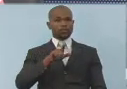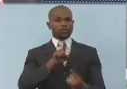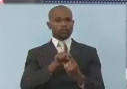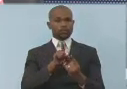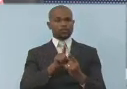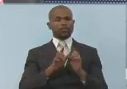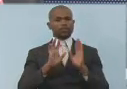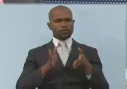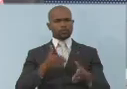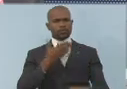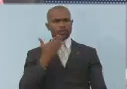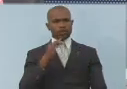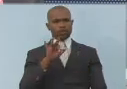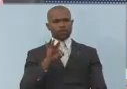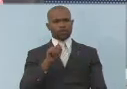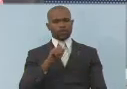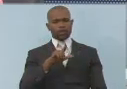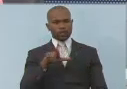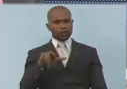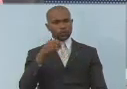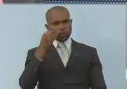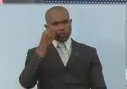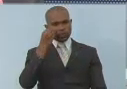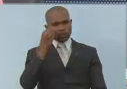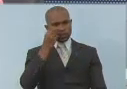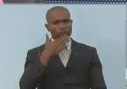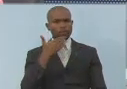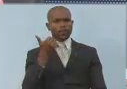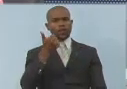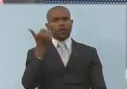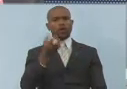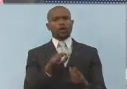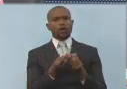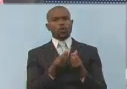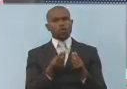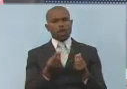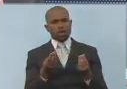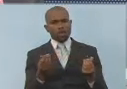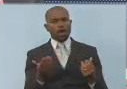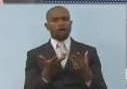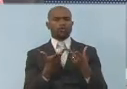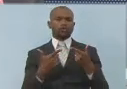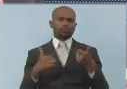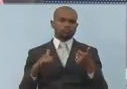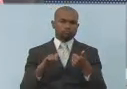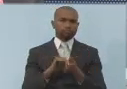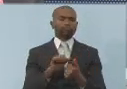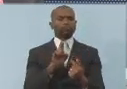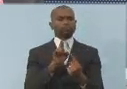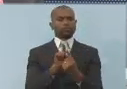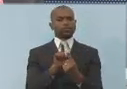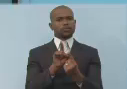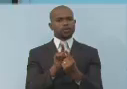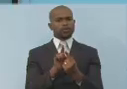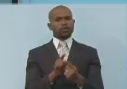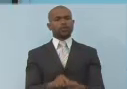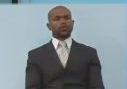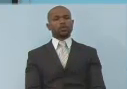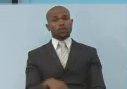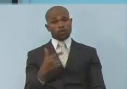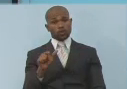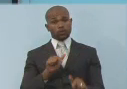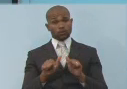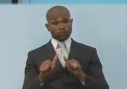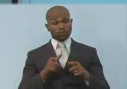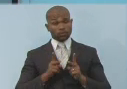pelo Fácil, buscando cada vez mais melhorar a qualidade do atendimento. Outra ação que é